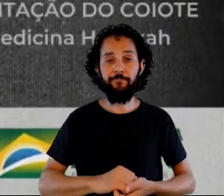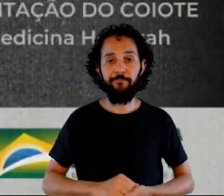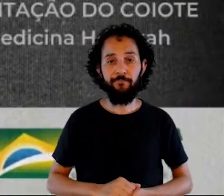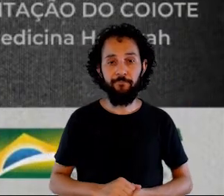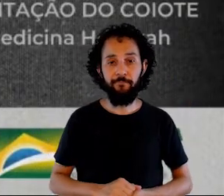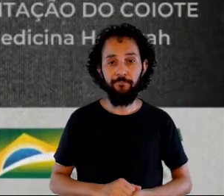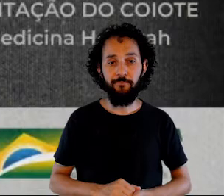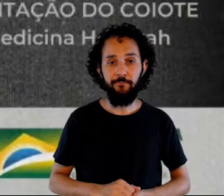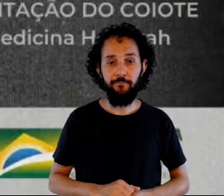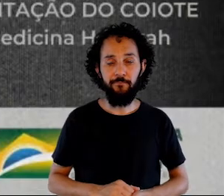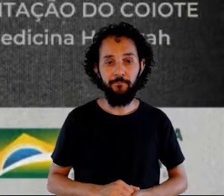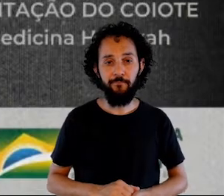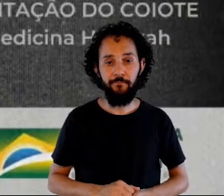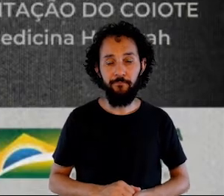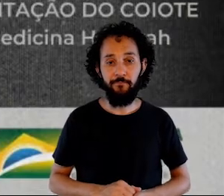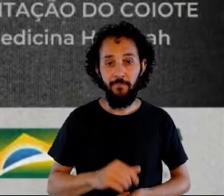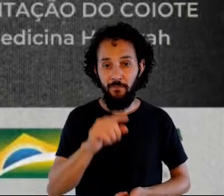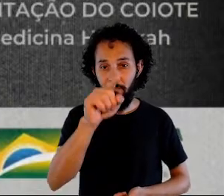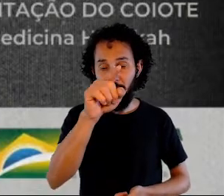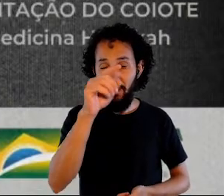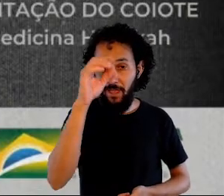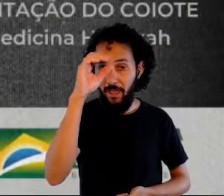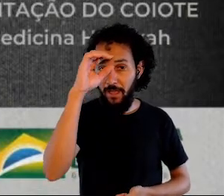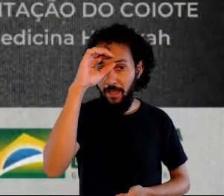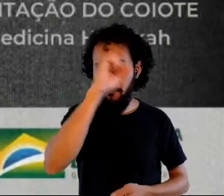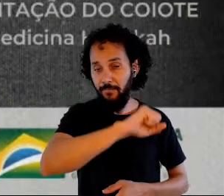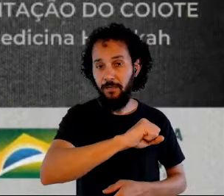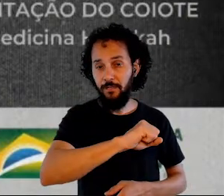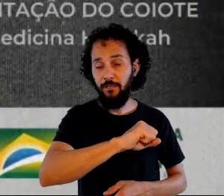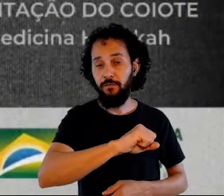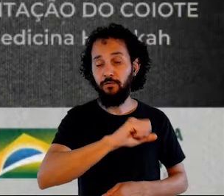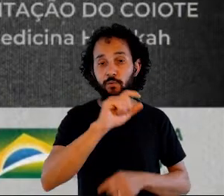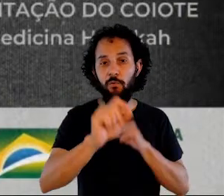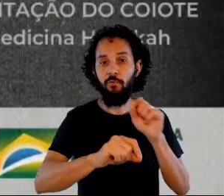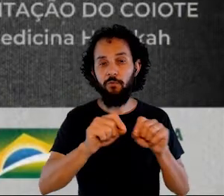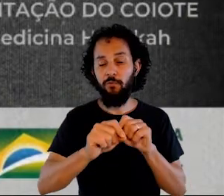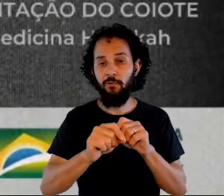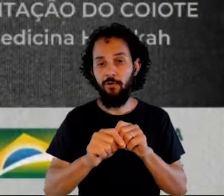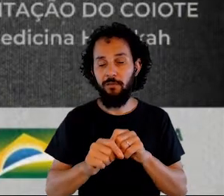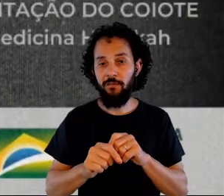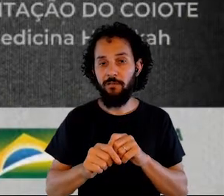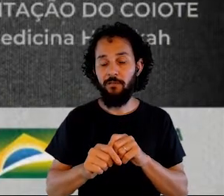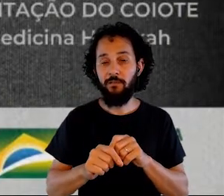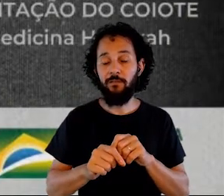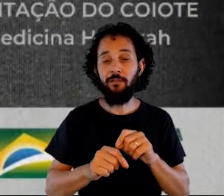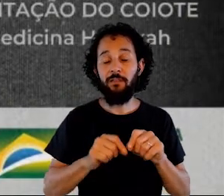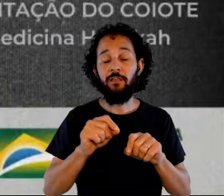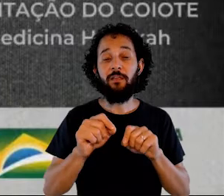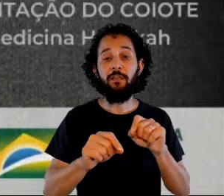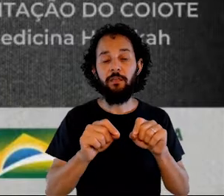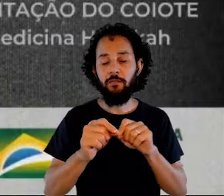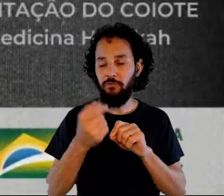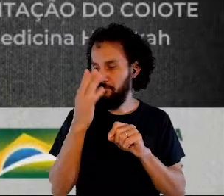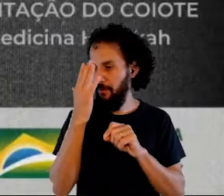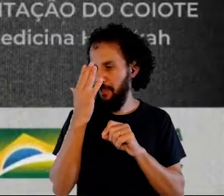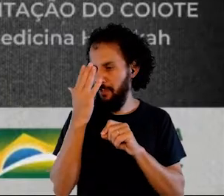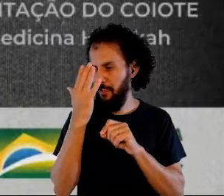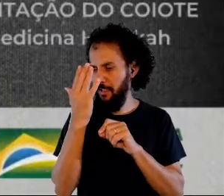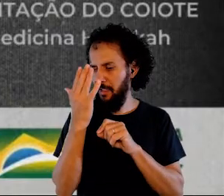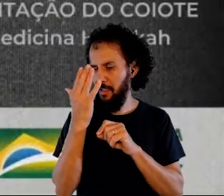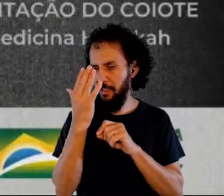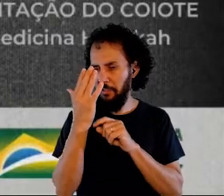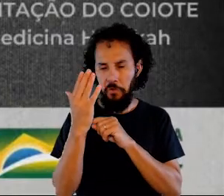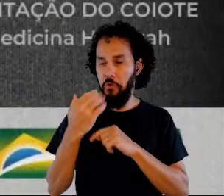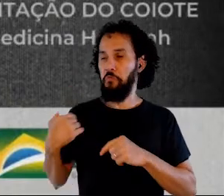Você aprende a quebrar em pequenos pedaços o espelho da autoimportância